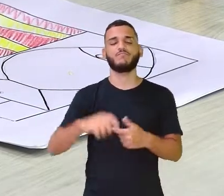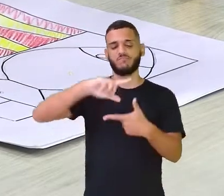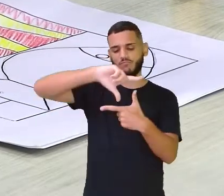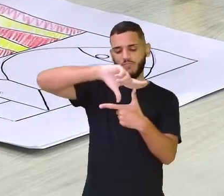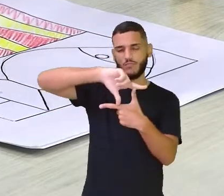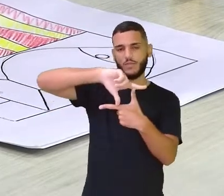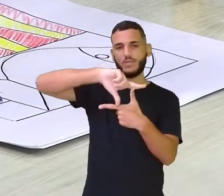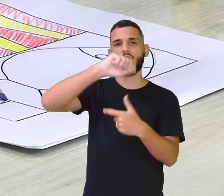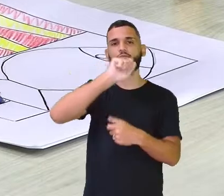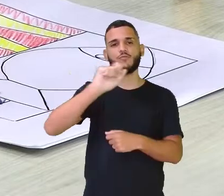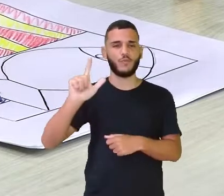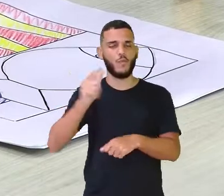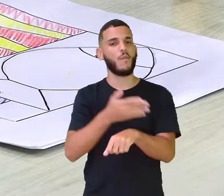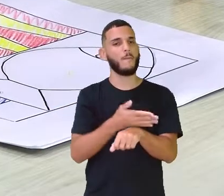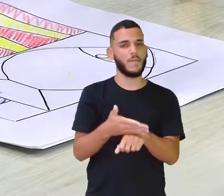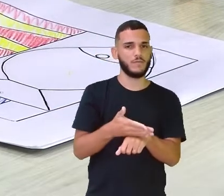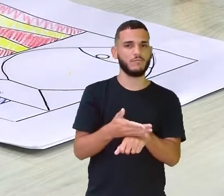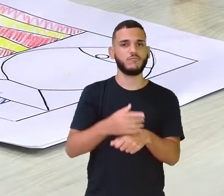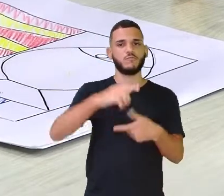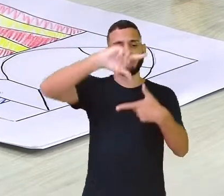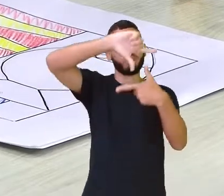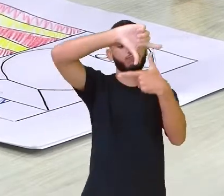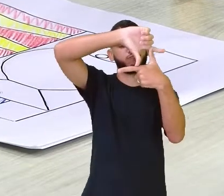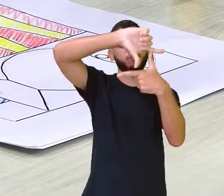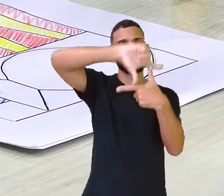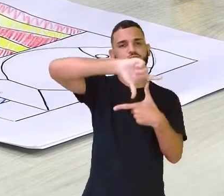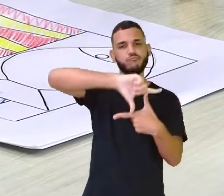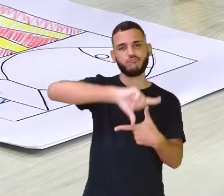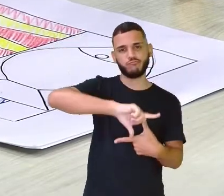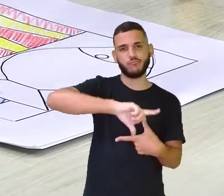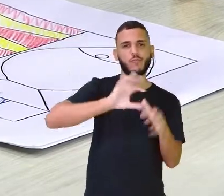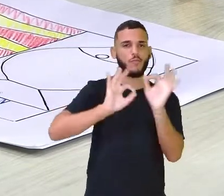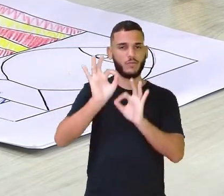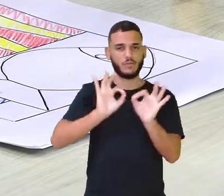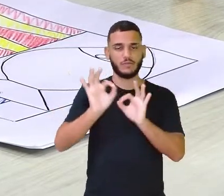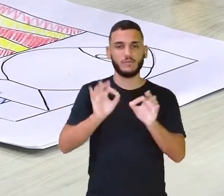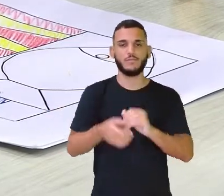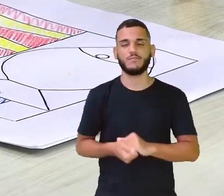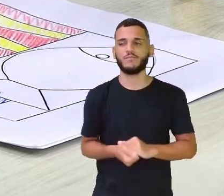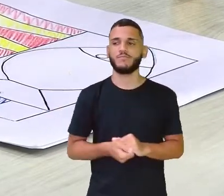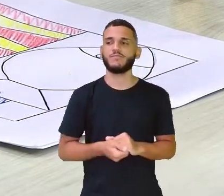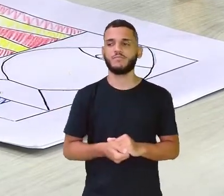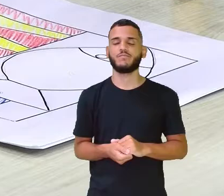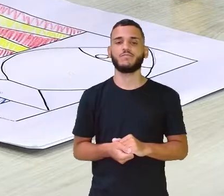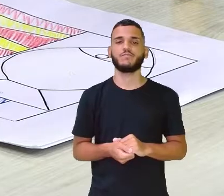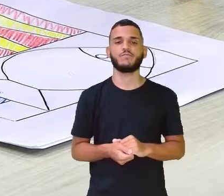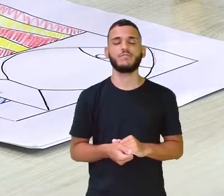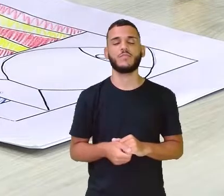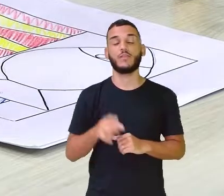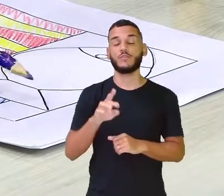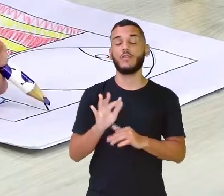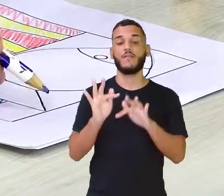azul e quadrado branco. E a gente está quase acabando, ó. Agora falta apenas